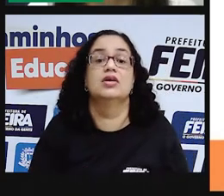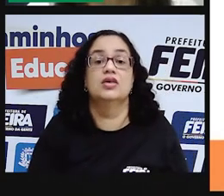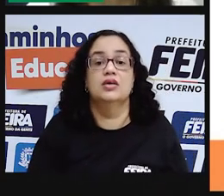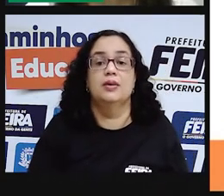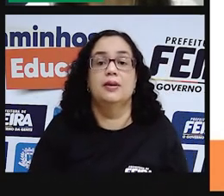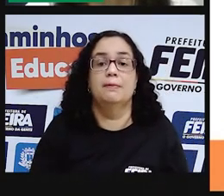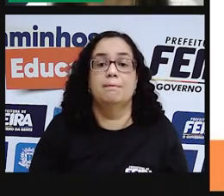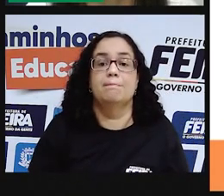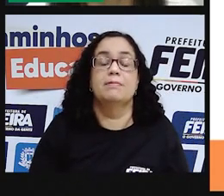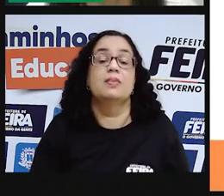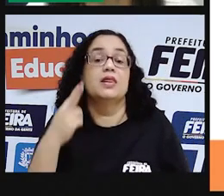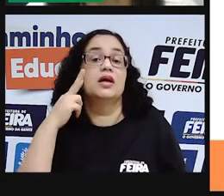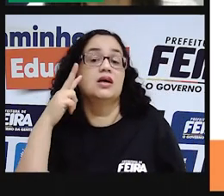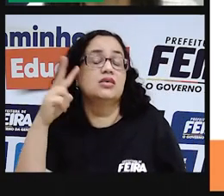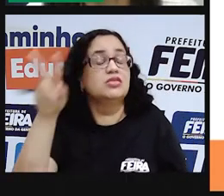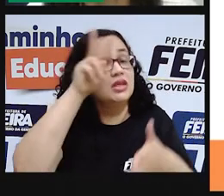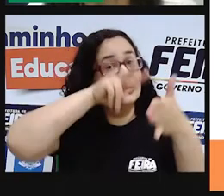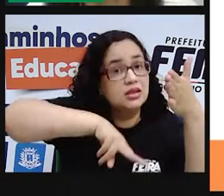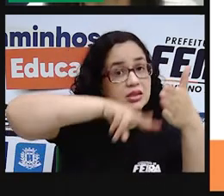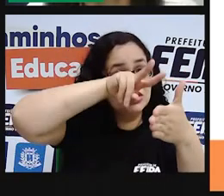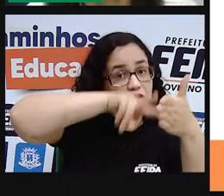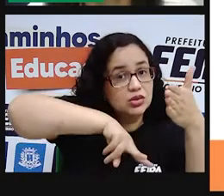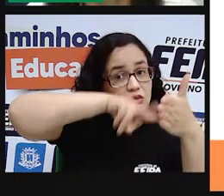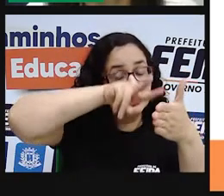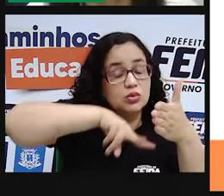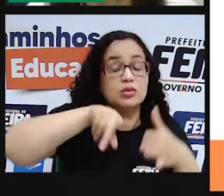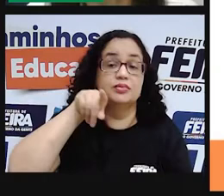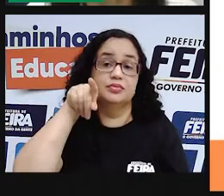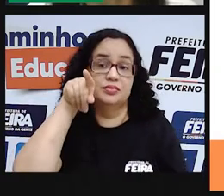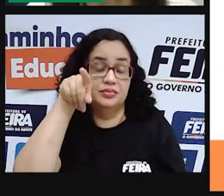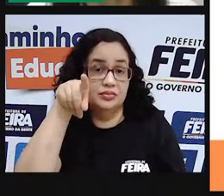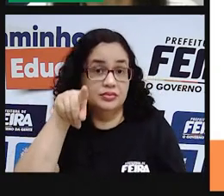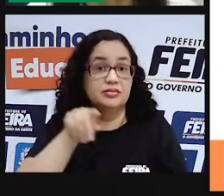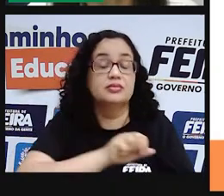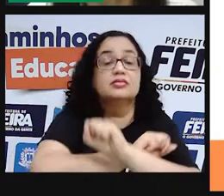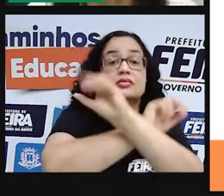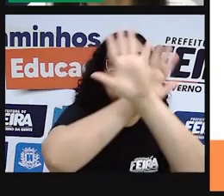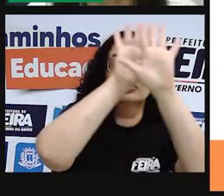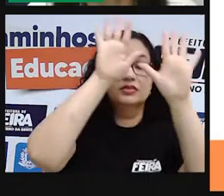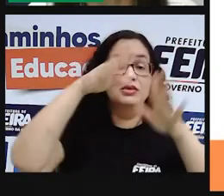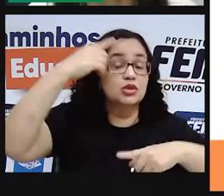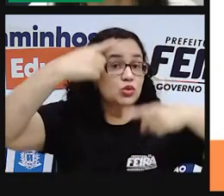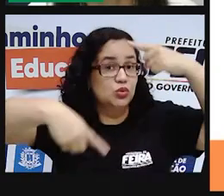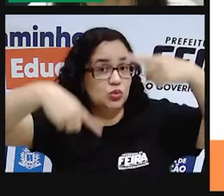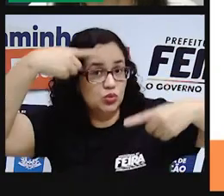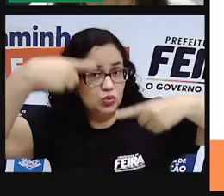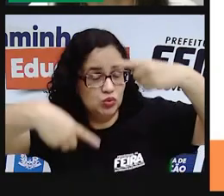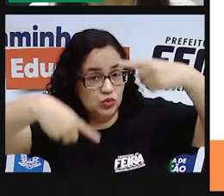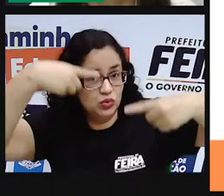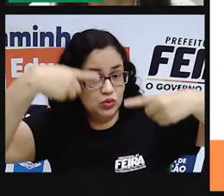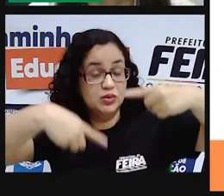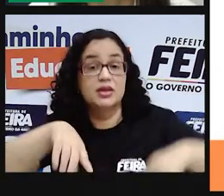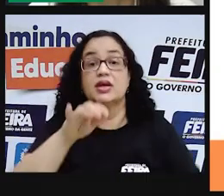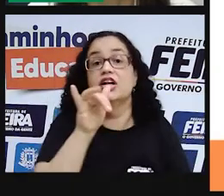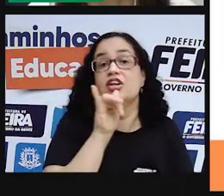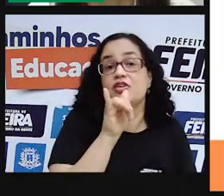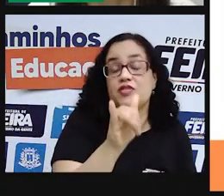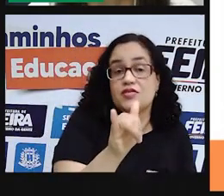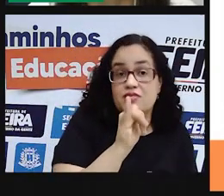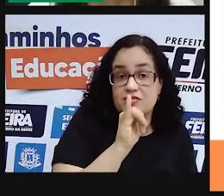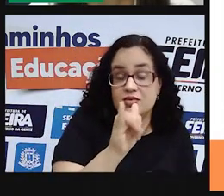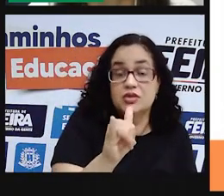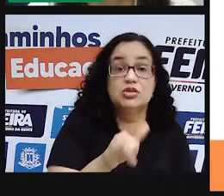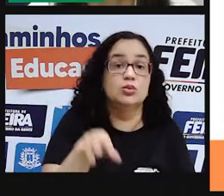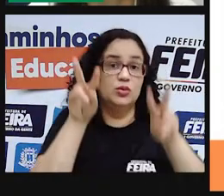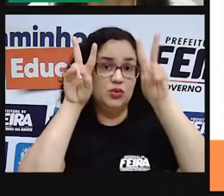Federal. E aí a gente vai fazer a leitura desse panfleto para abrir aí as nossas discussões e as nossas informações sobre